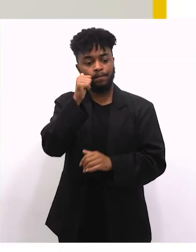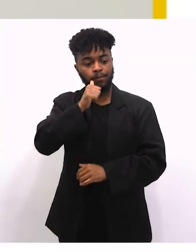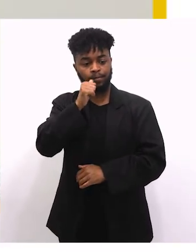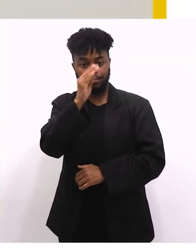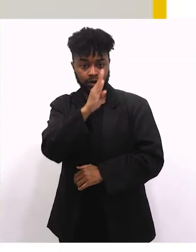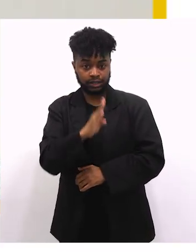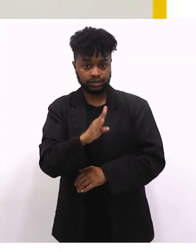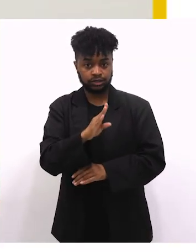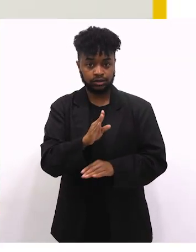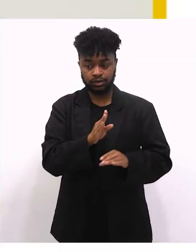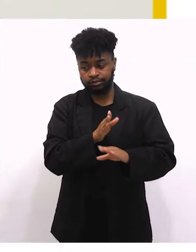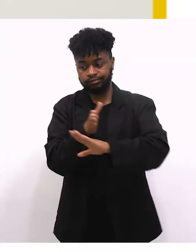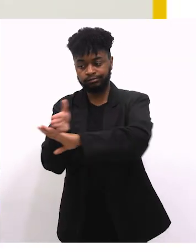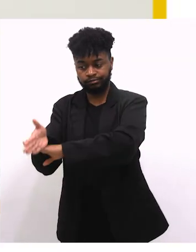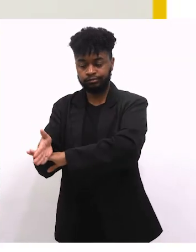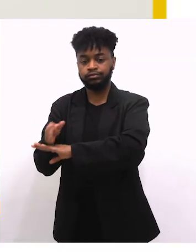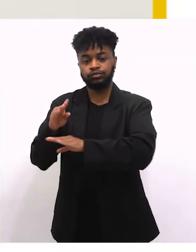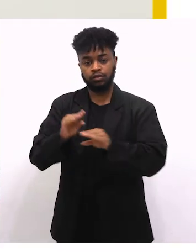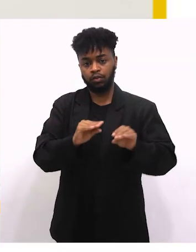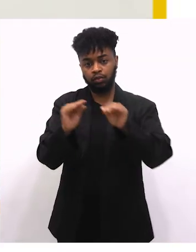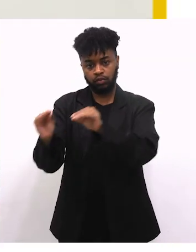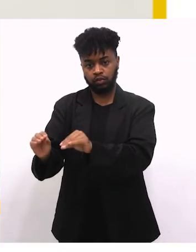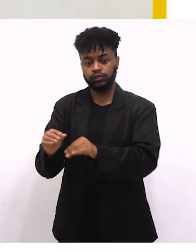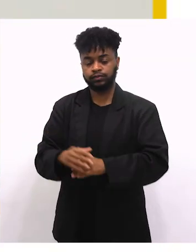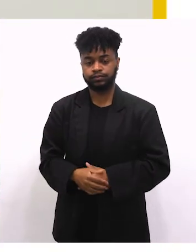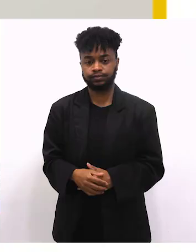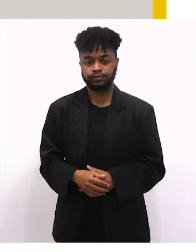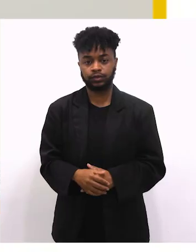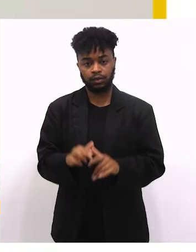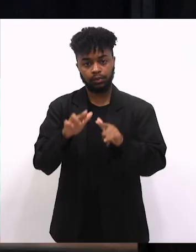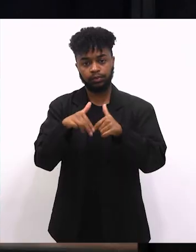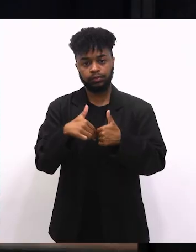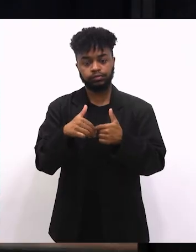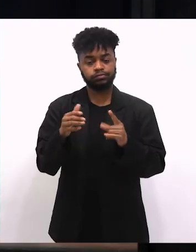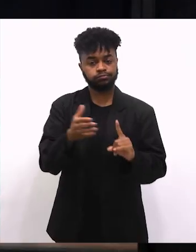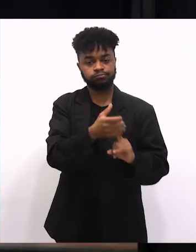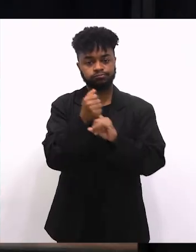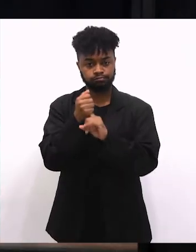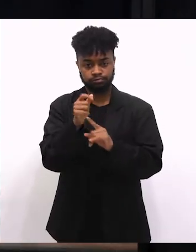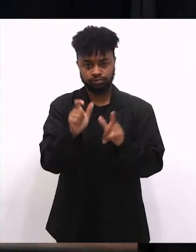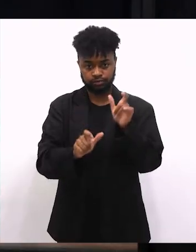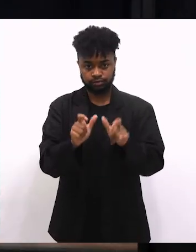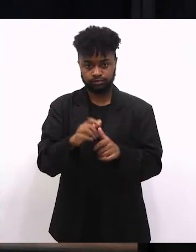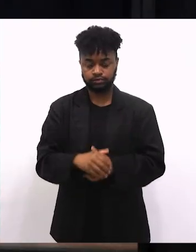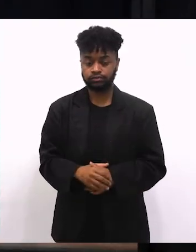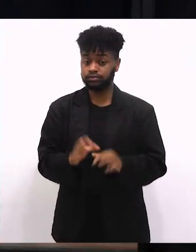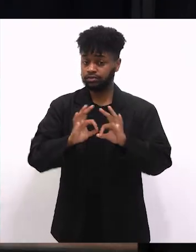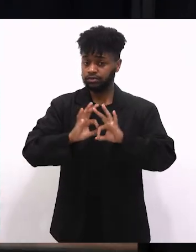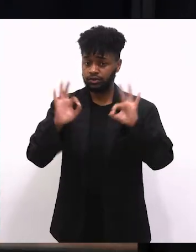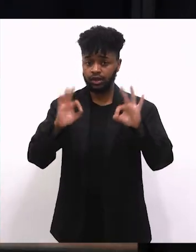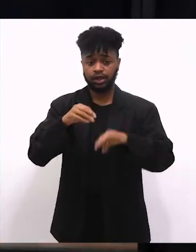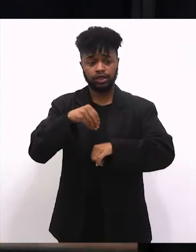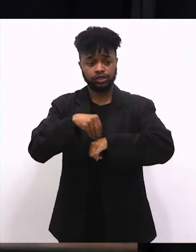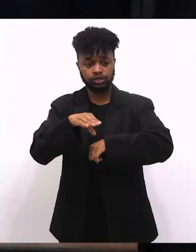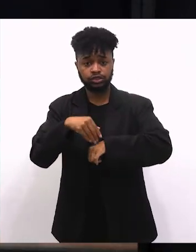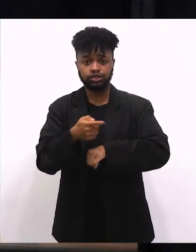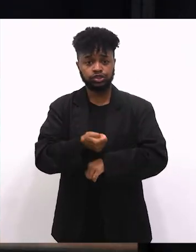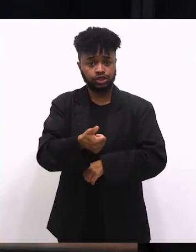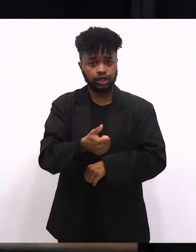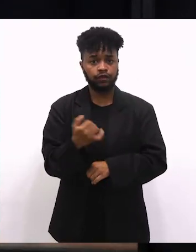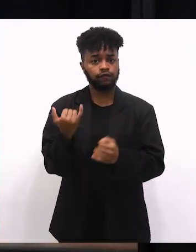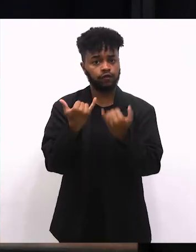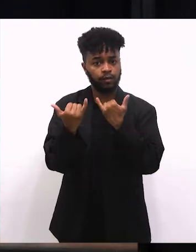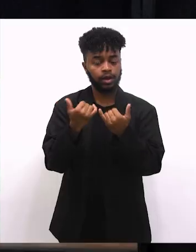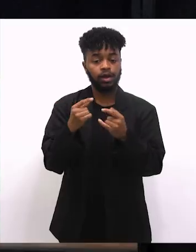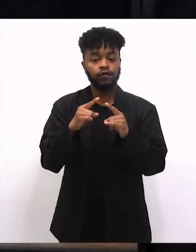né, no caso, por conta desse tráfico de pessoas. Bom, excelentes dicas e informações. Você toca